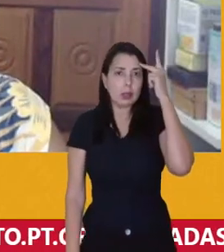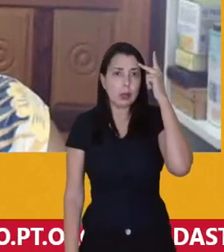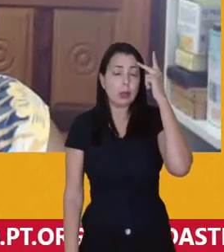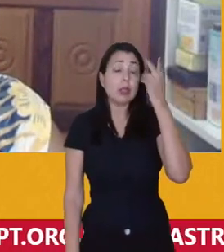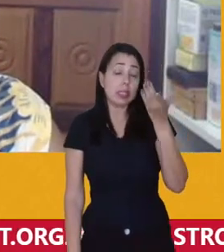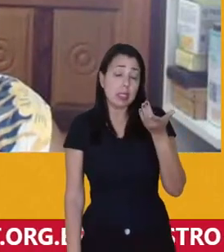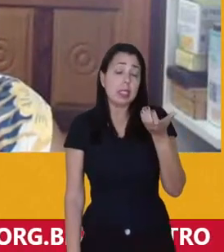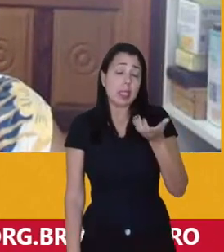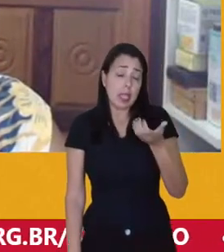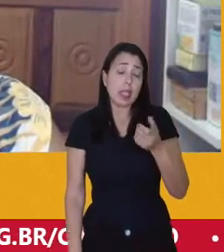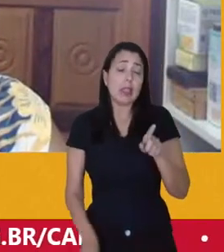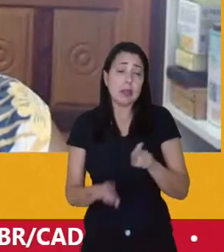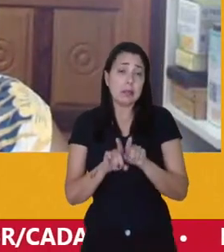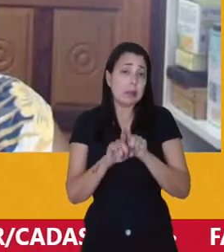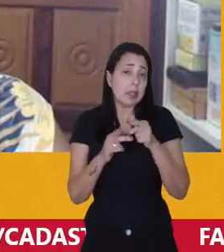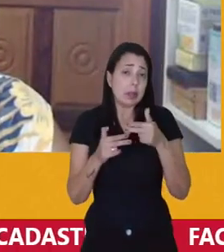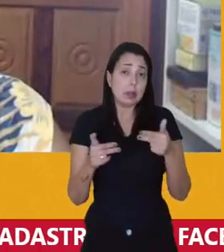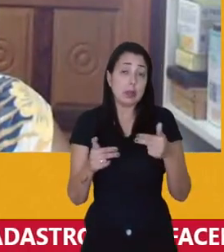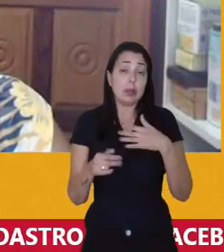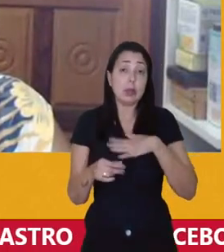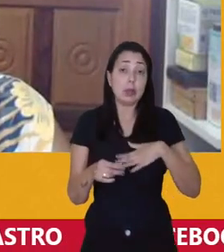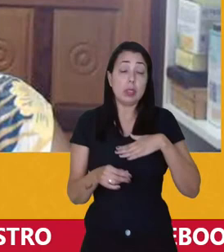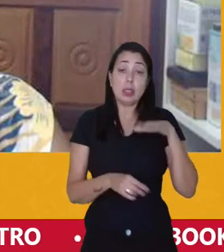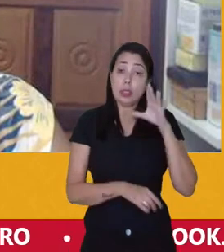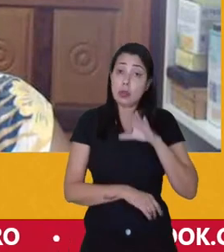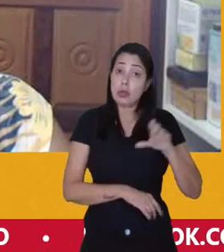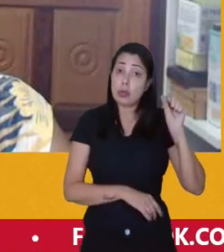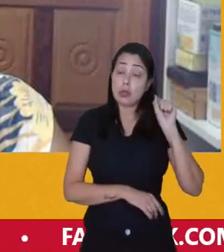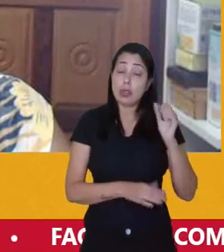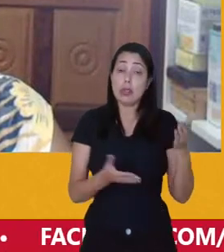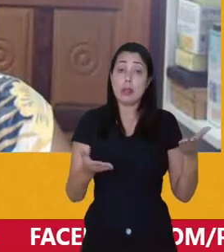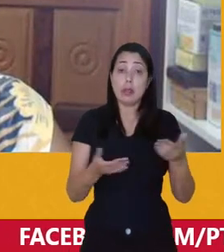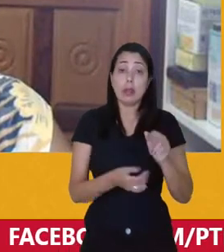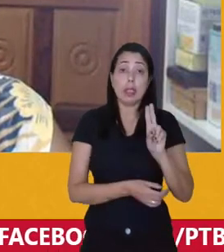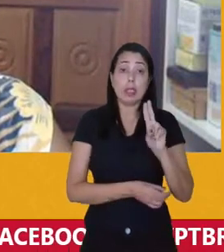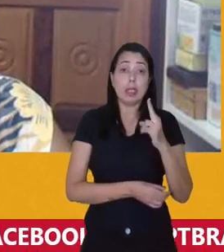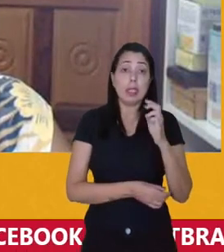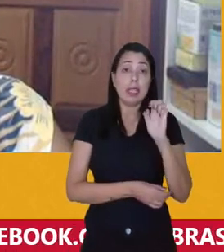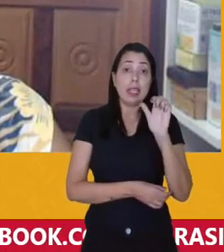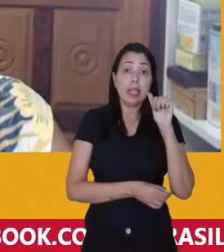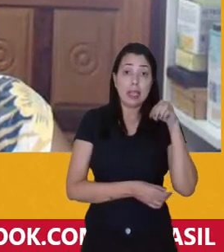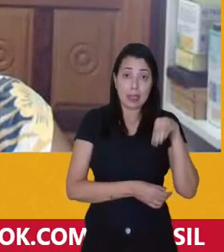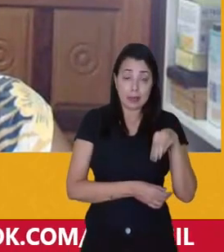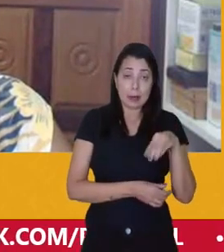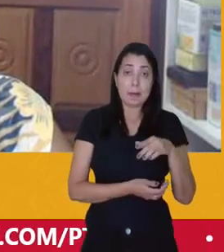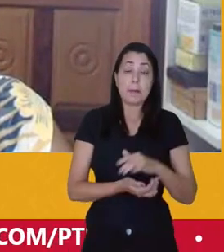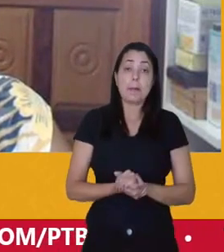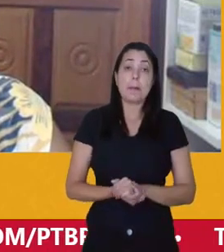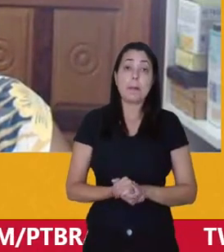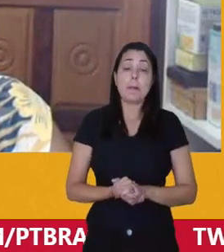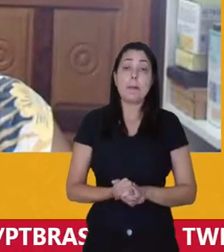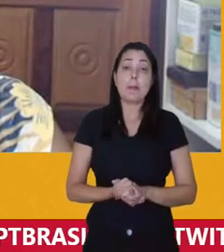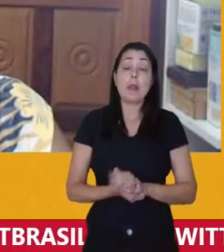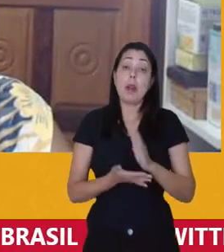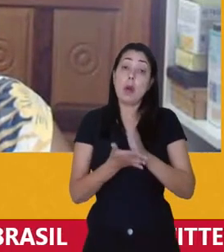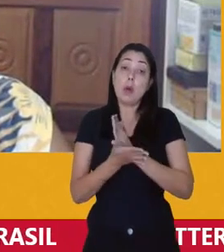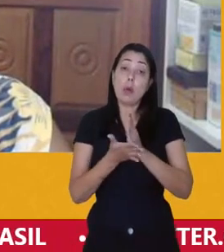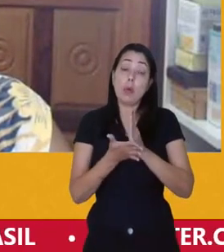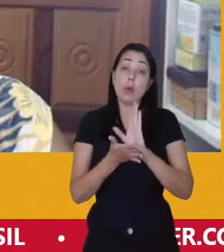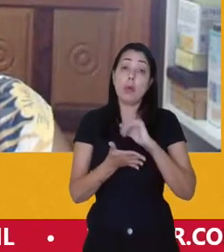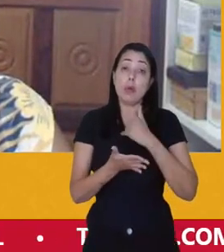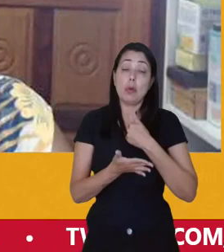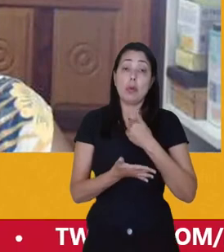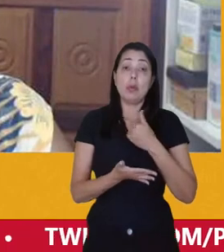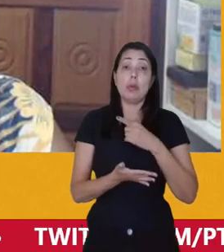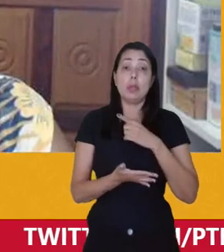desejantes também, eu queria ouvir agora da Ellen, né? Porque uma das questões que nós temos,